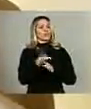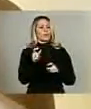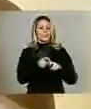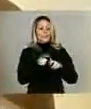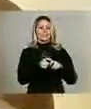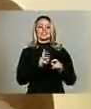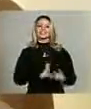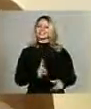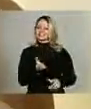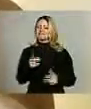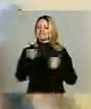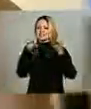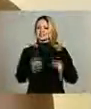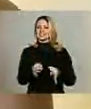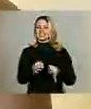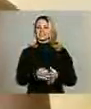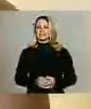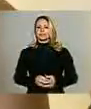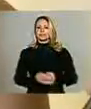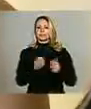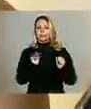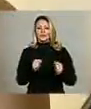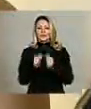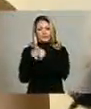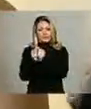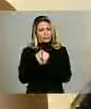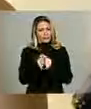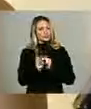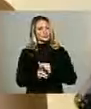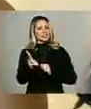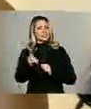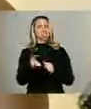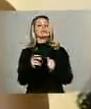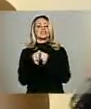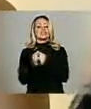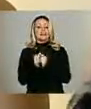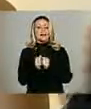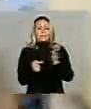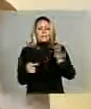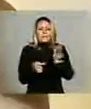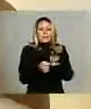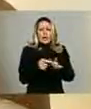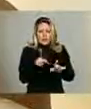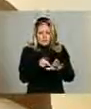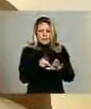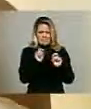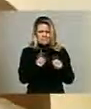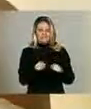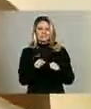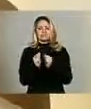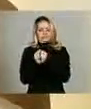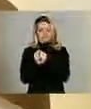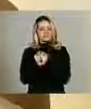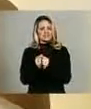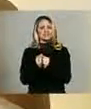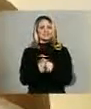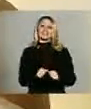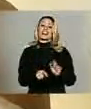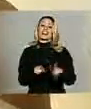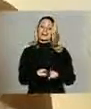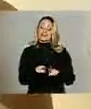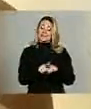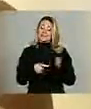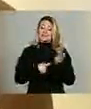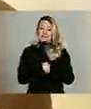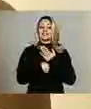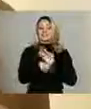certeza, estarei lá. Podemos acompanhar você com a Maria Fernanda furando o pezinho dela? Pode, vai ser até uma ajuda, é uma